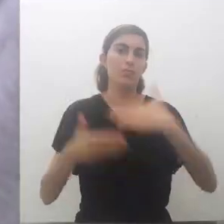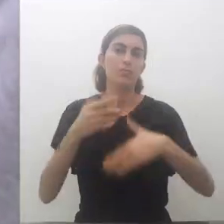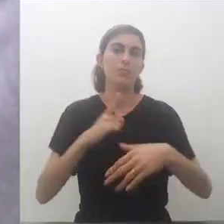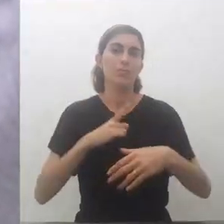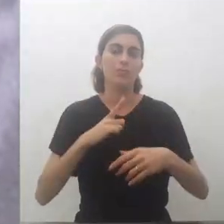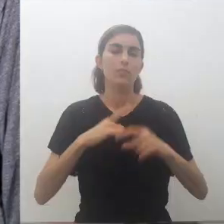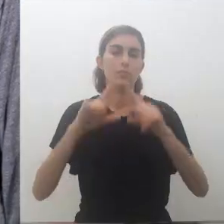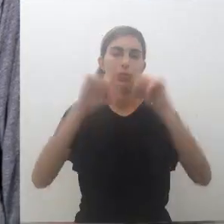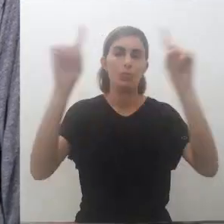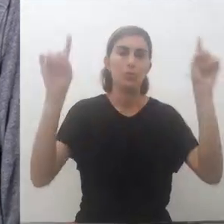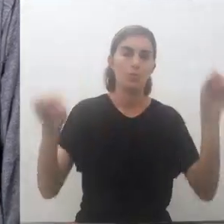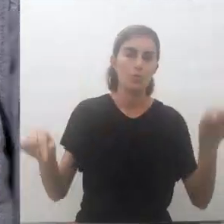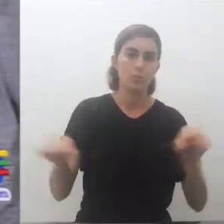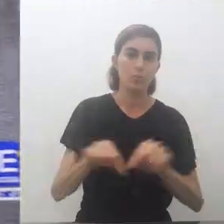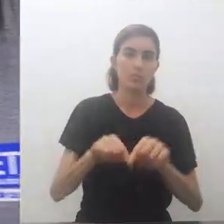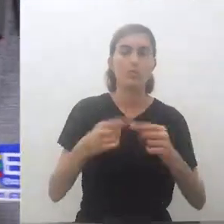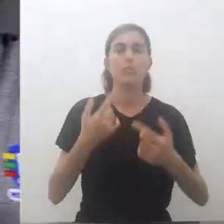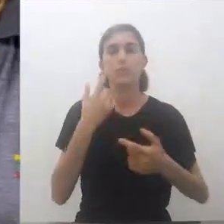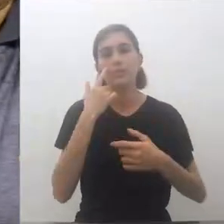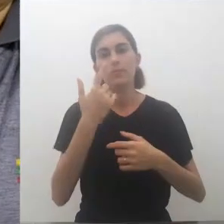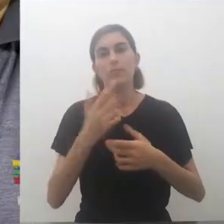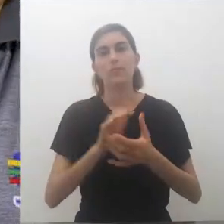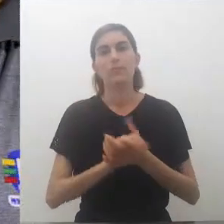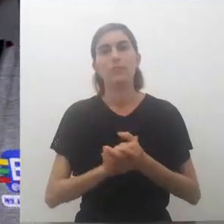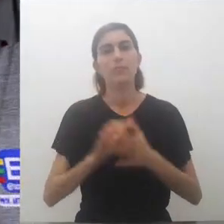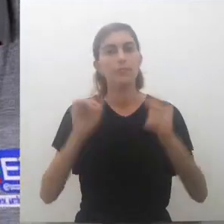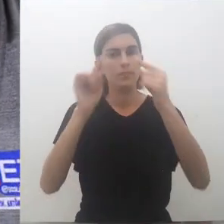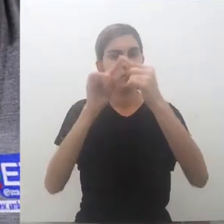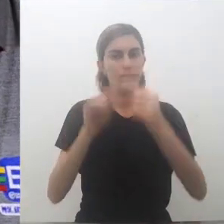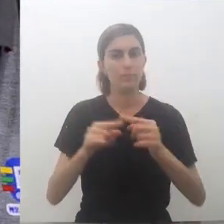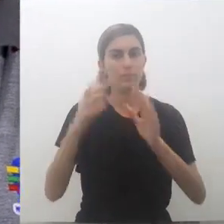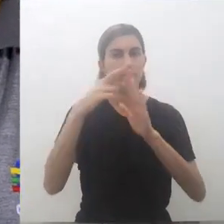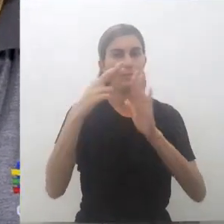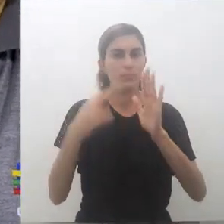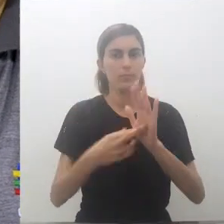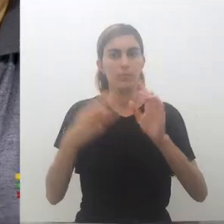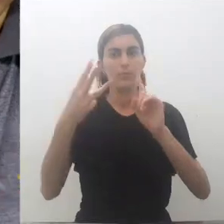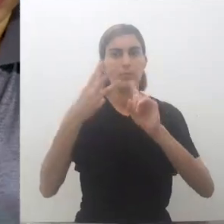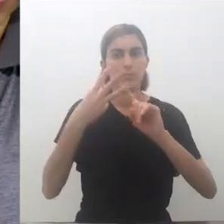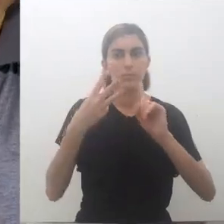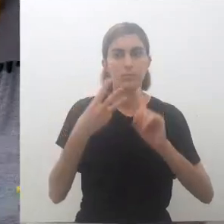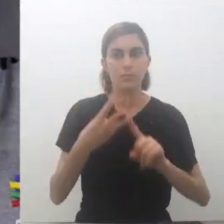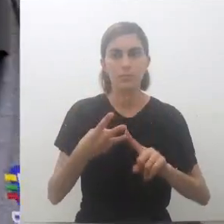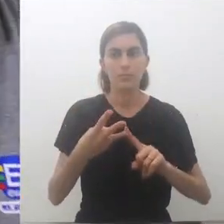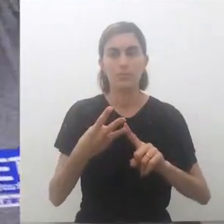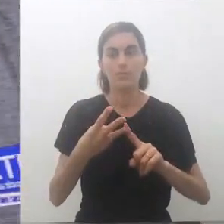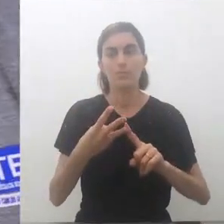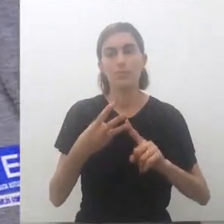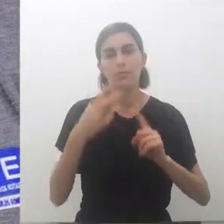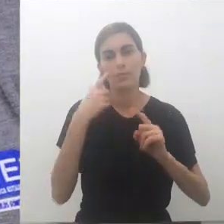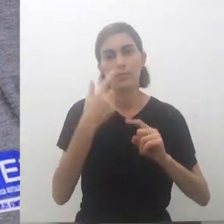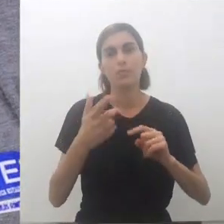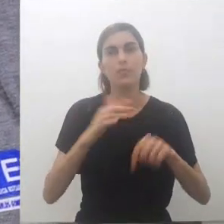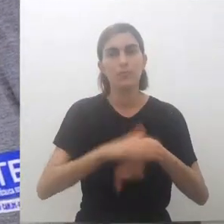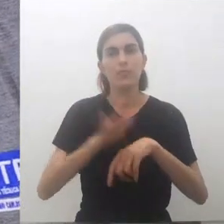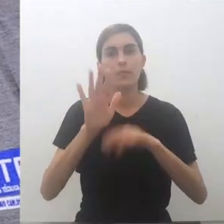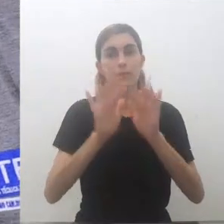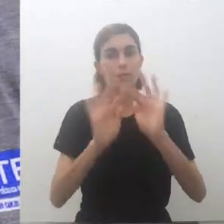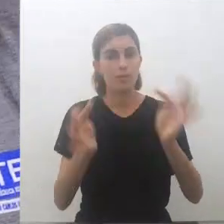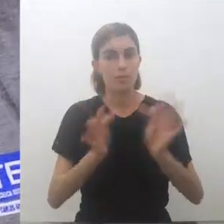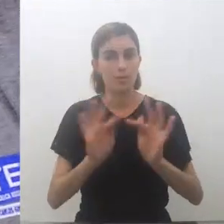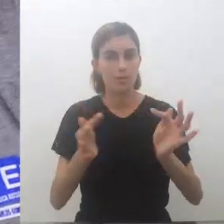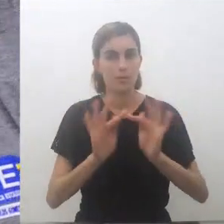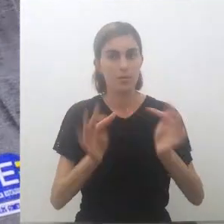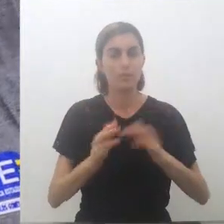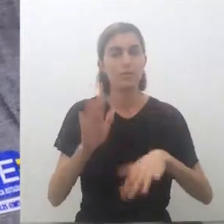enquadramento. De acordo com a regra dos terços, né, que é a mais simples, às vezes